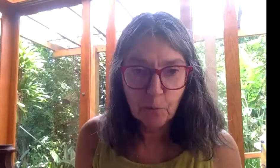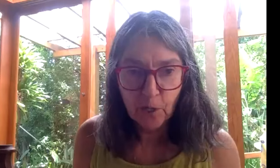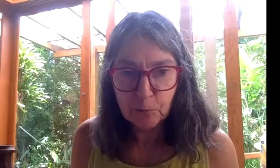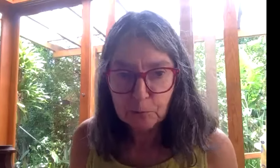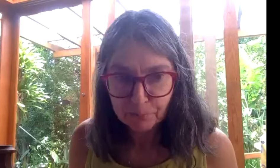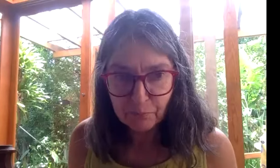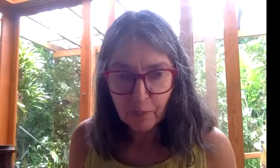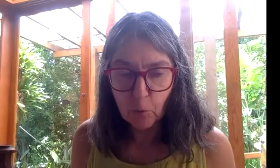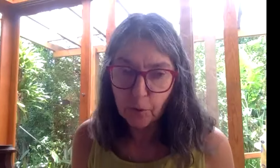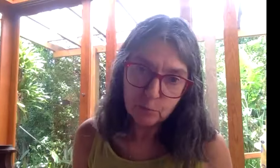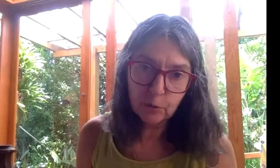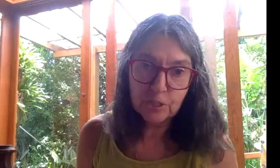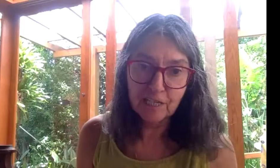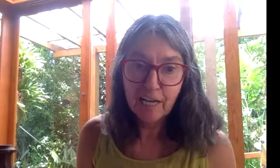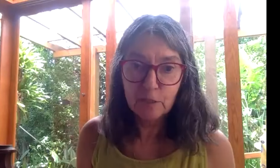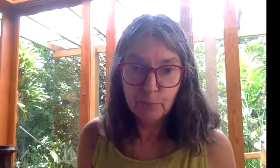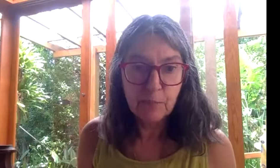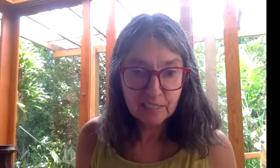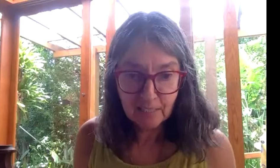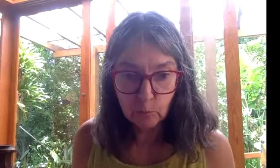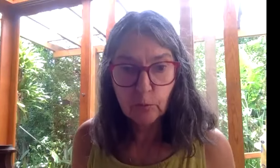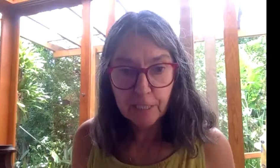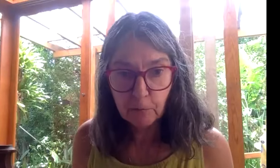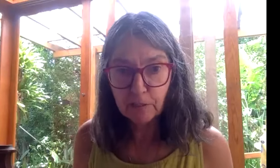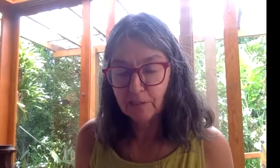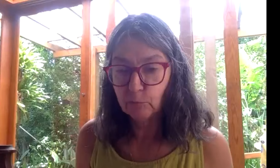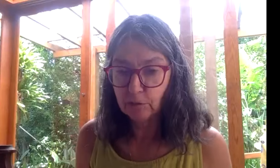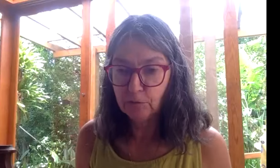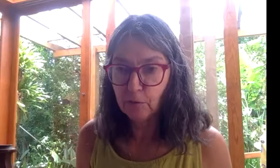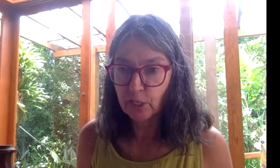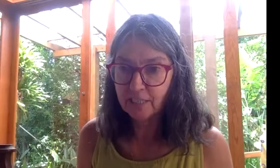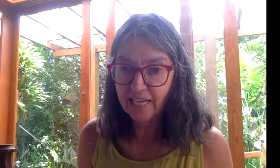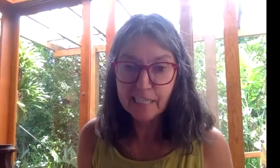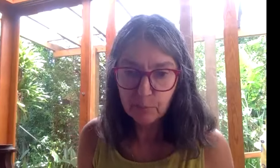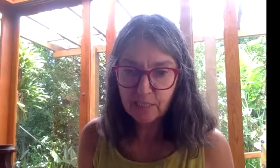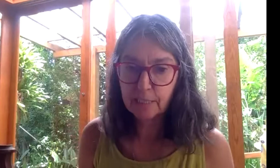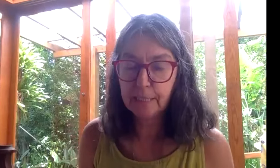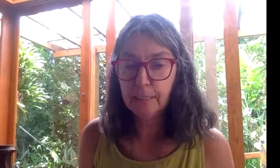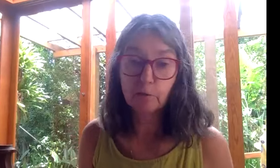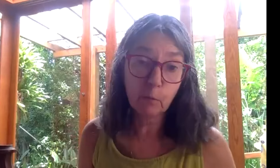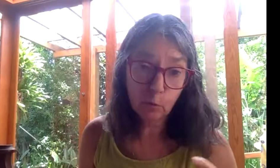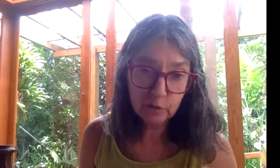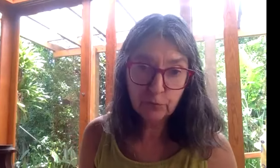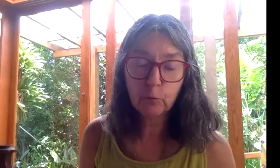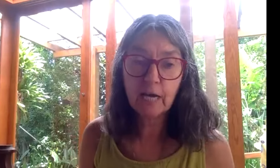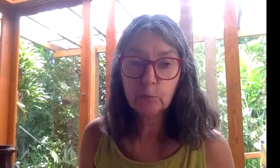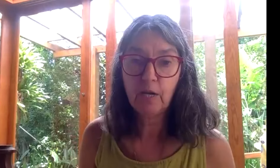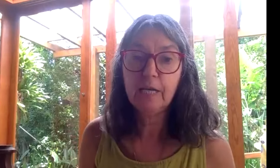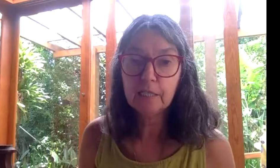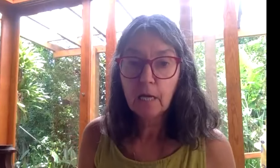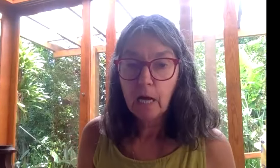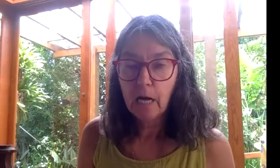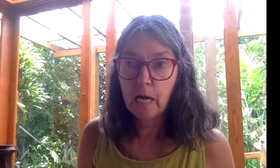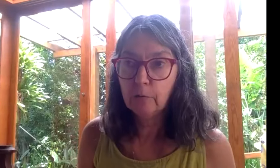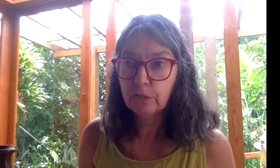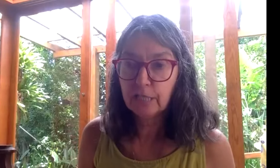de algum modo, corresponde à experimentação com línguas. Tivemos até Libras aqui. Nós tivemos alguma dificuldade para